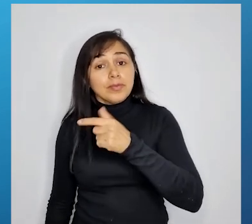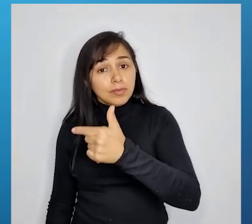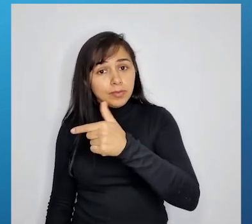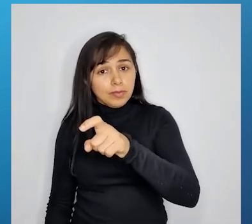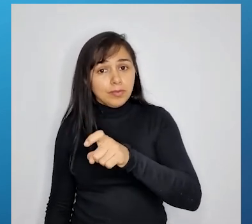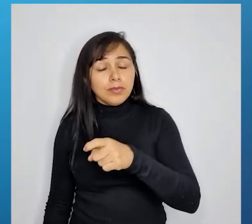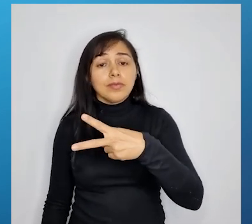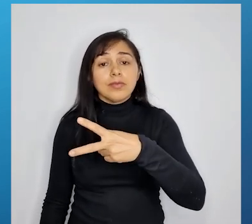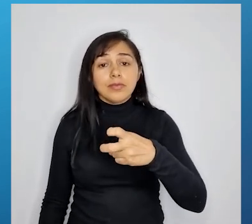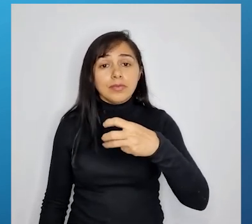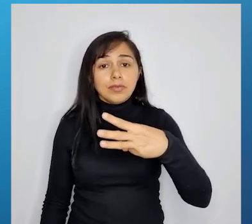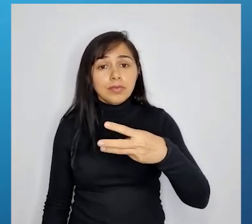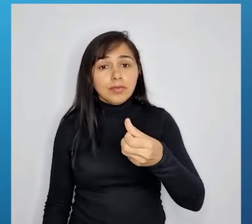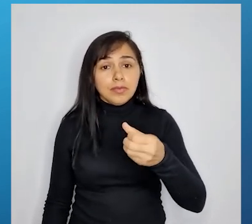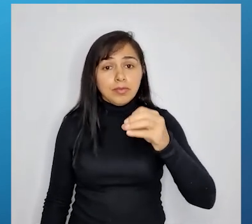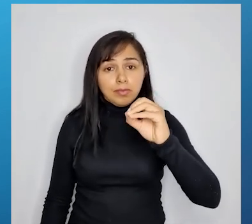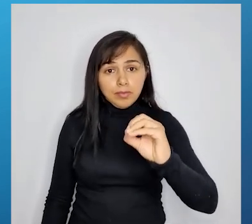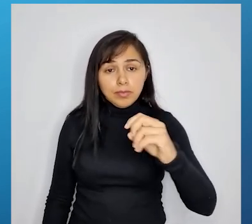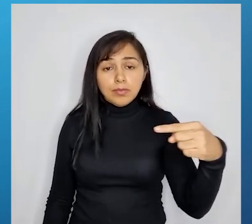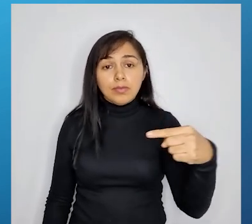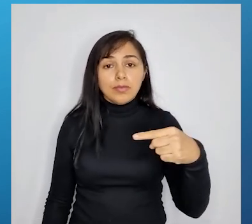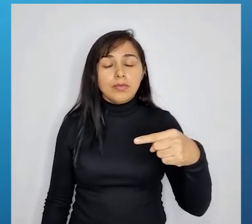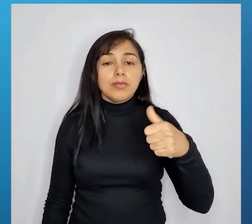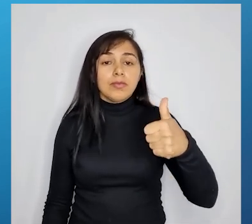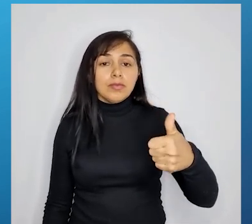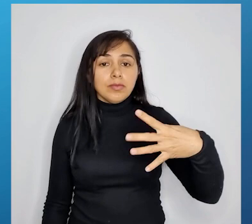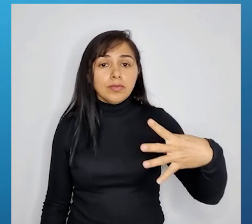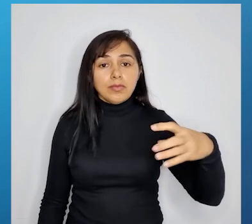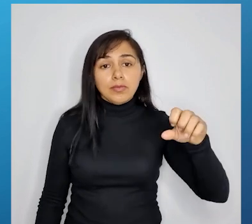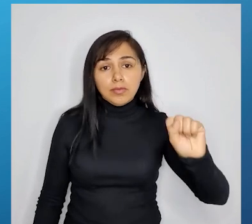360 menos